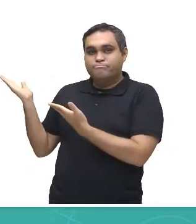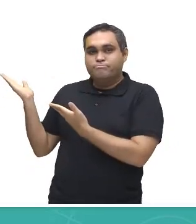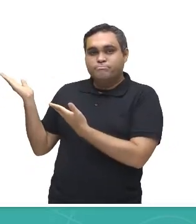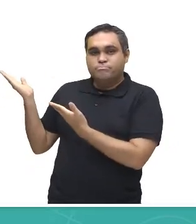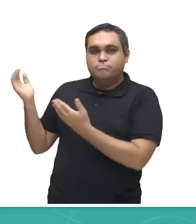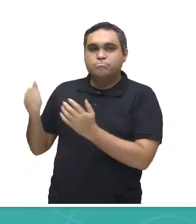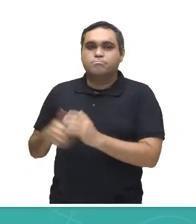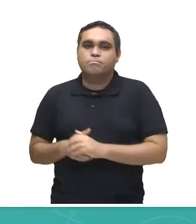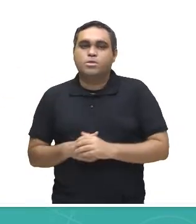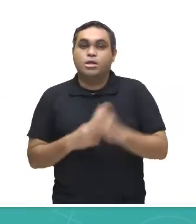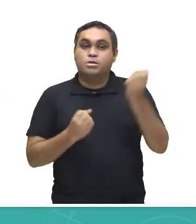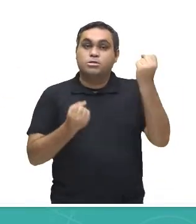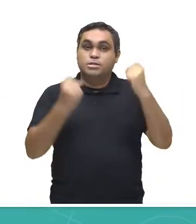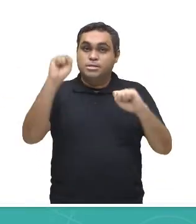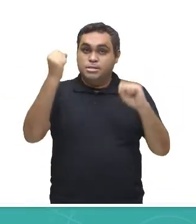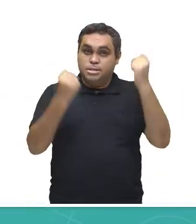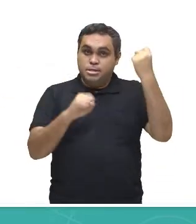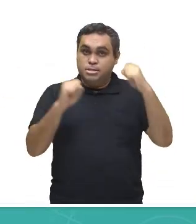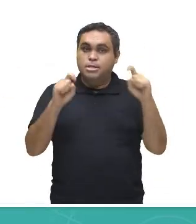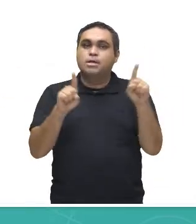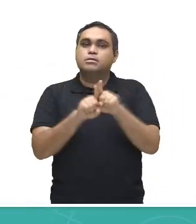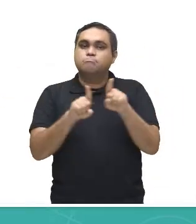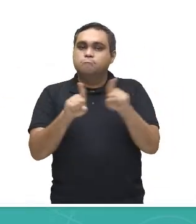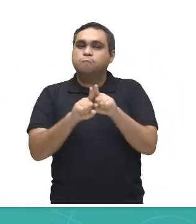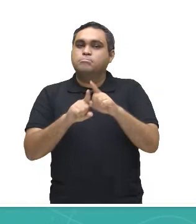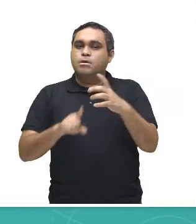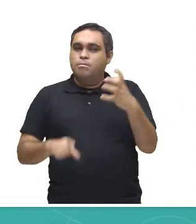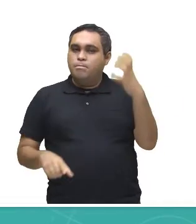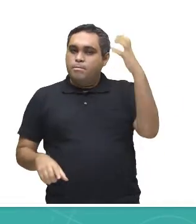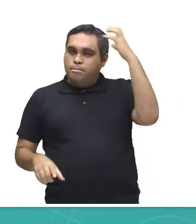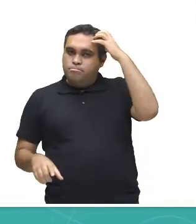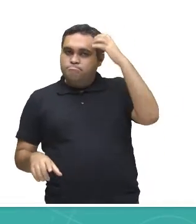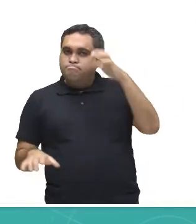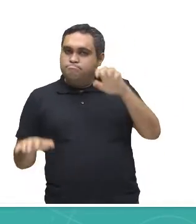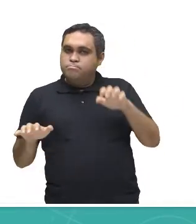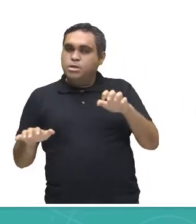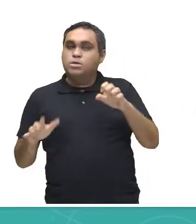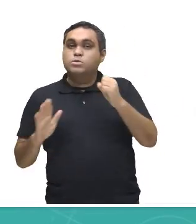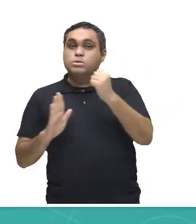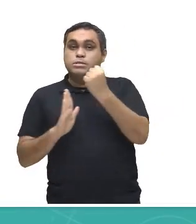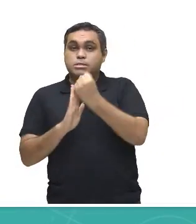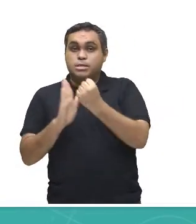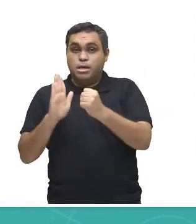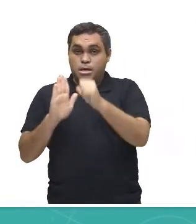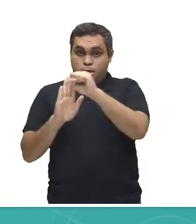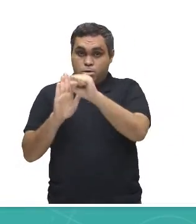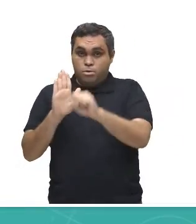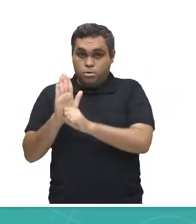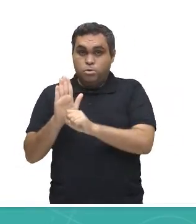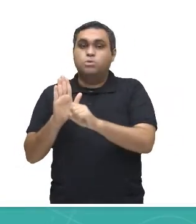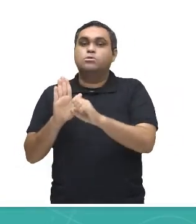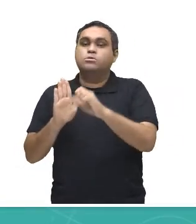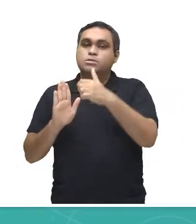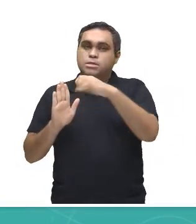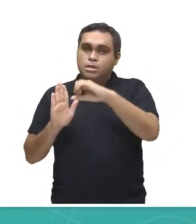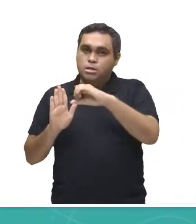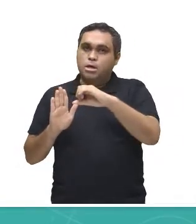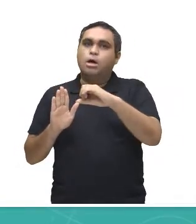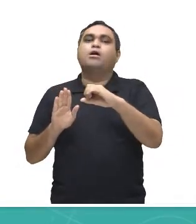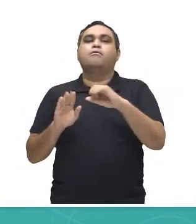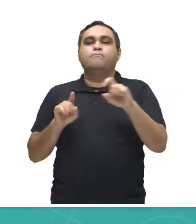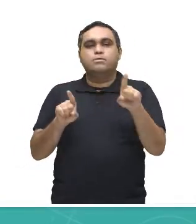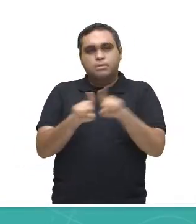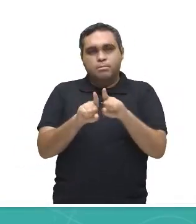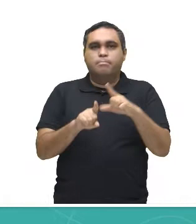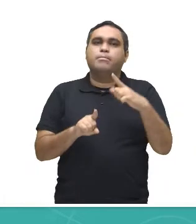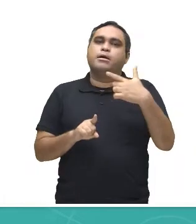Nós vamos falar sobre industrialização e imperialismo nos séculos 19 e 20. Muito bem, esse